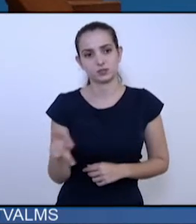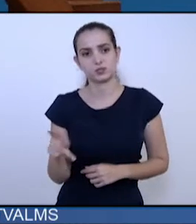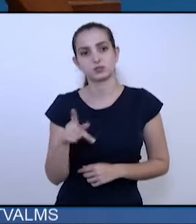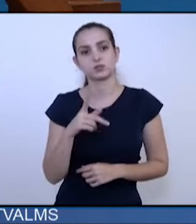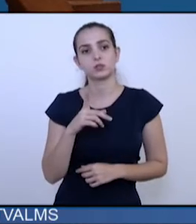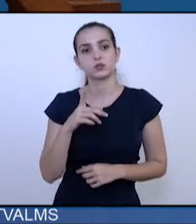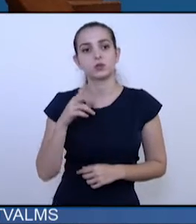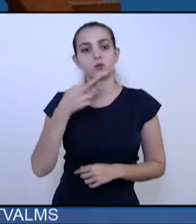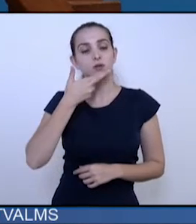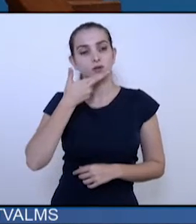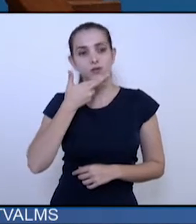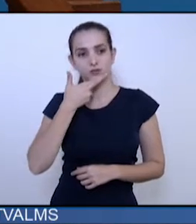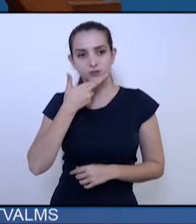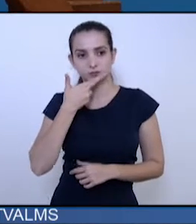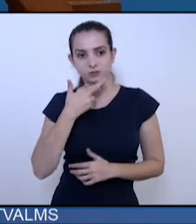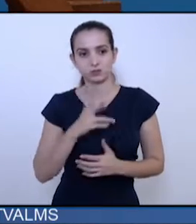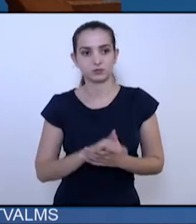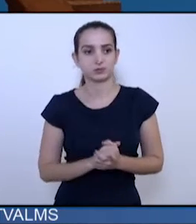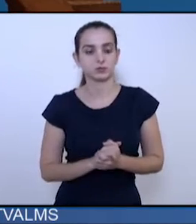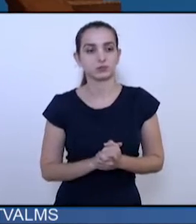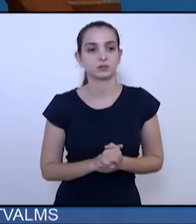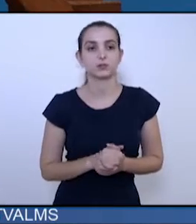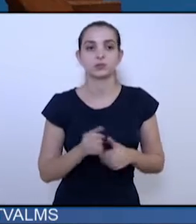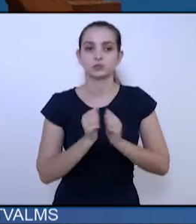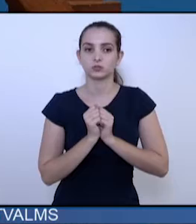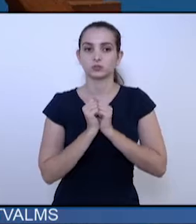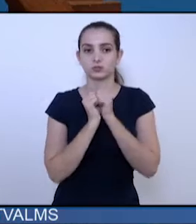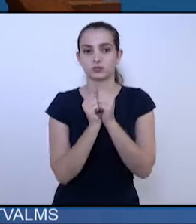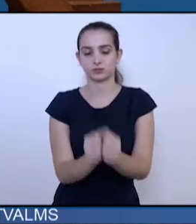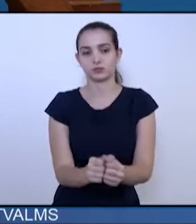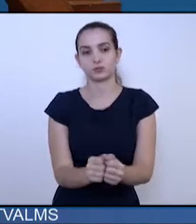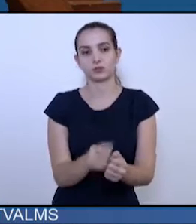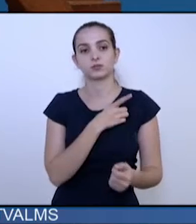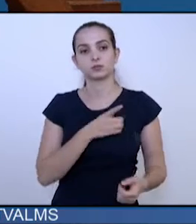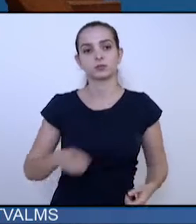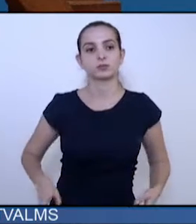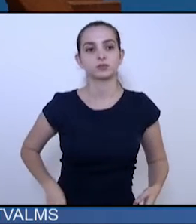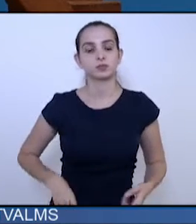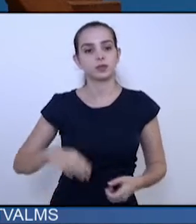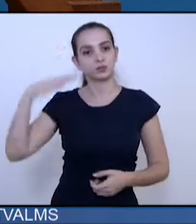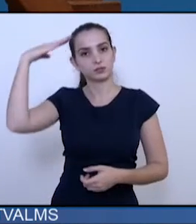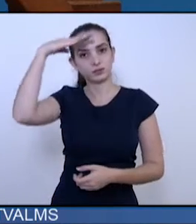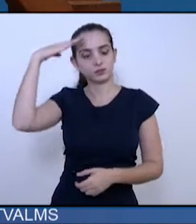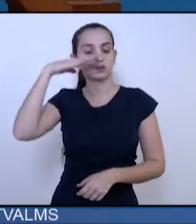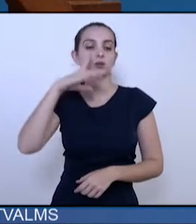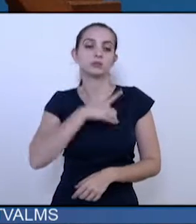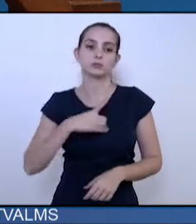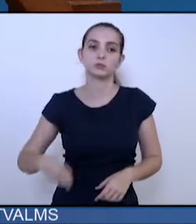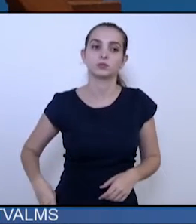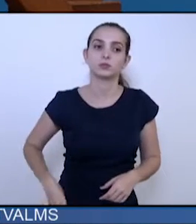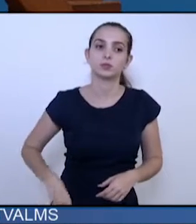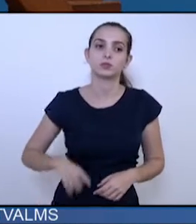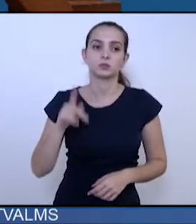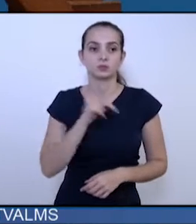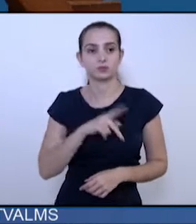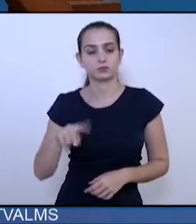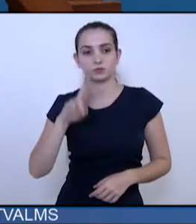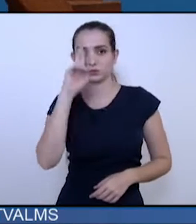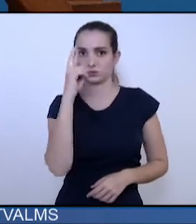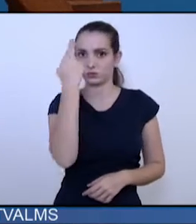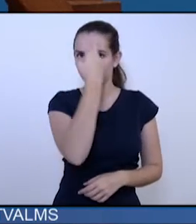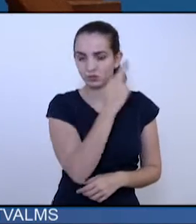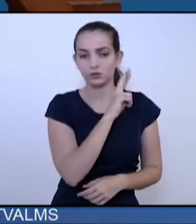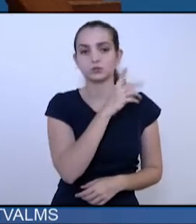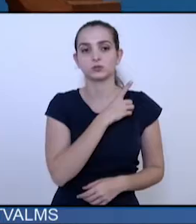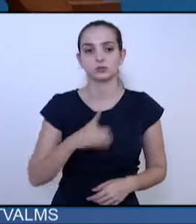Câmara, com a presença do deputado Cabalmi, deputado professor Rinaldo e deputado Lídio